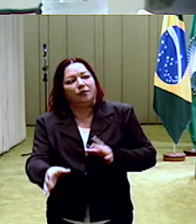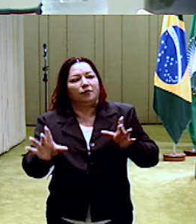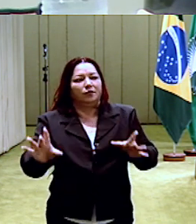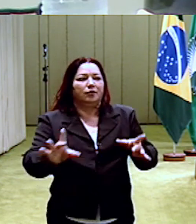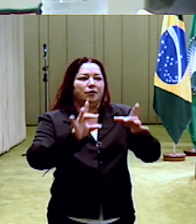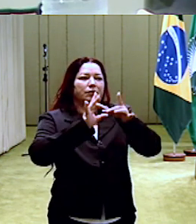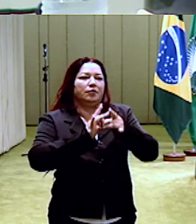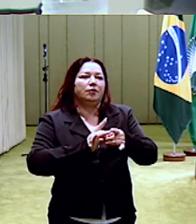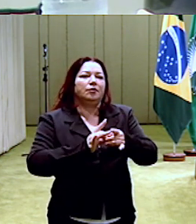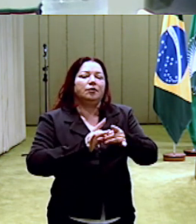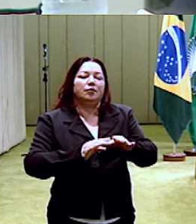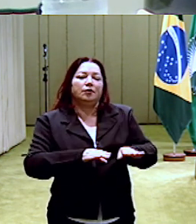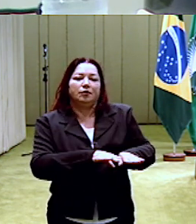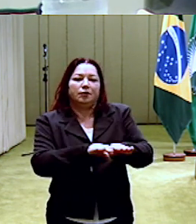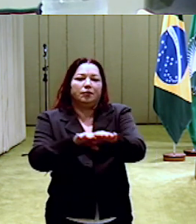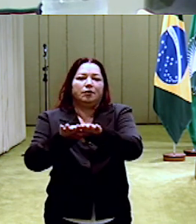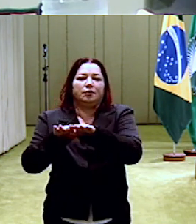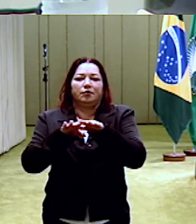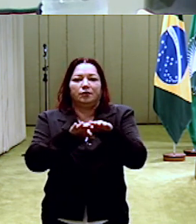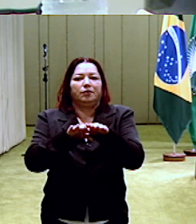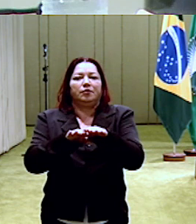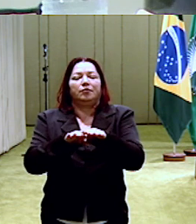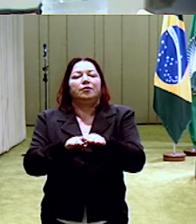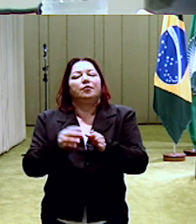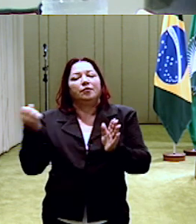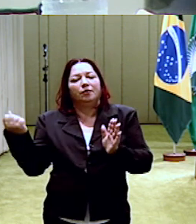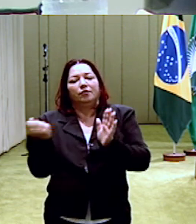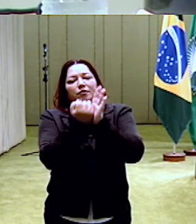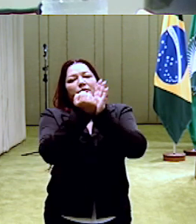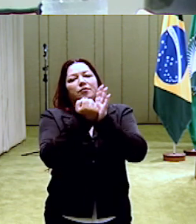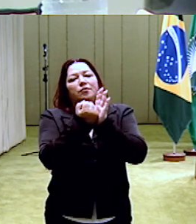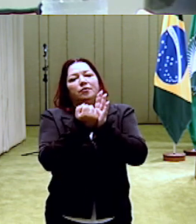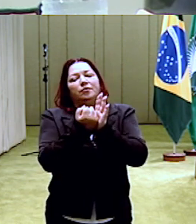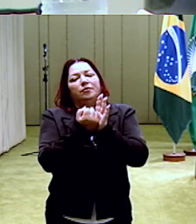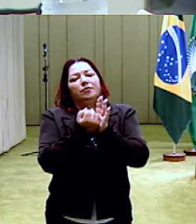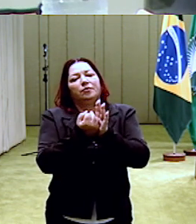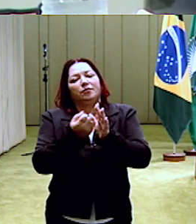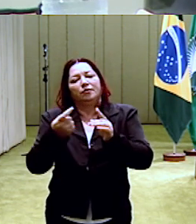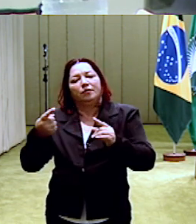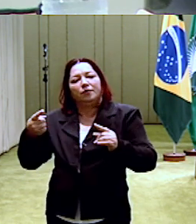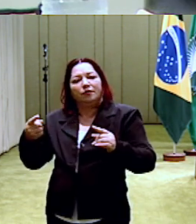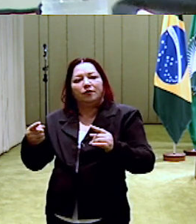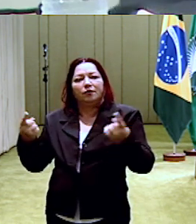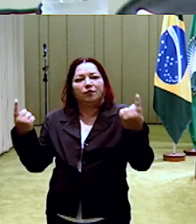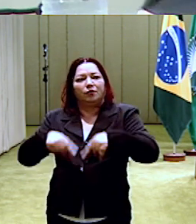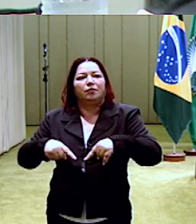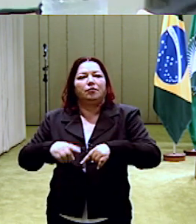comum, que, contudo, é tragicamente marcada por inaceitáveis violações de direitos